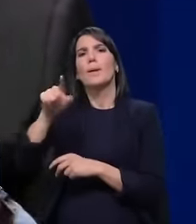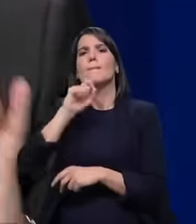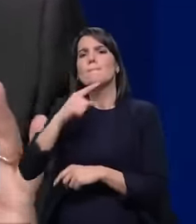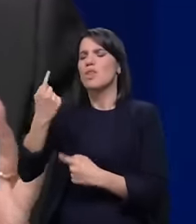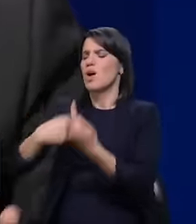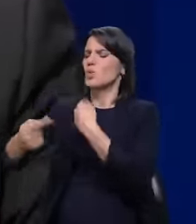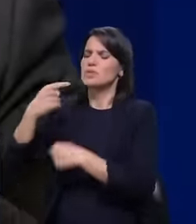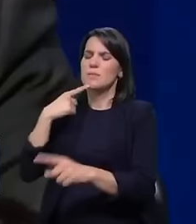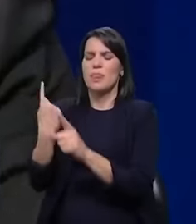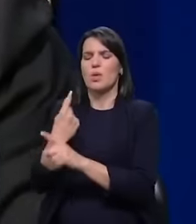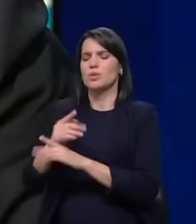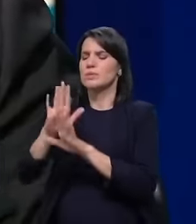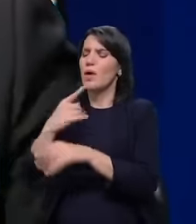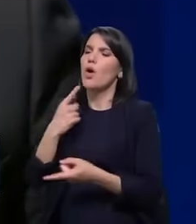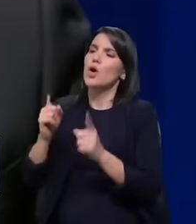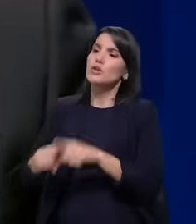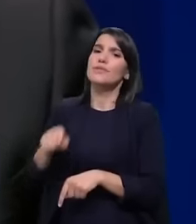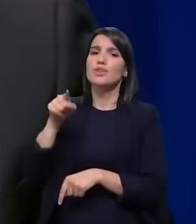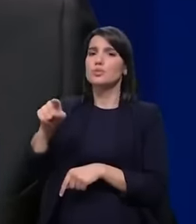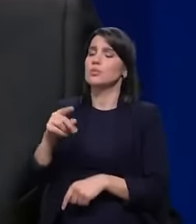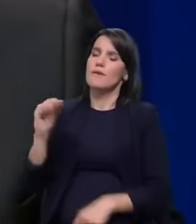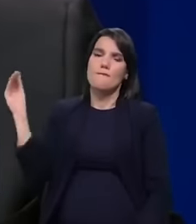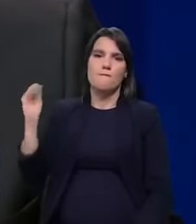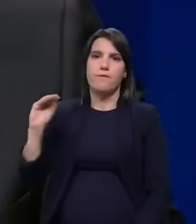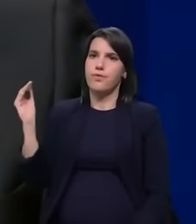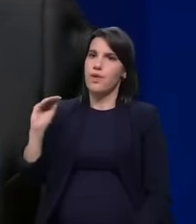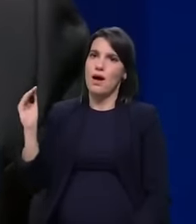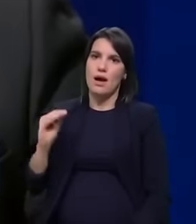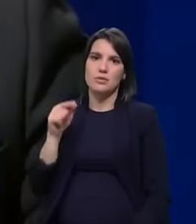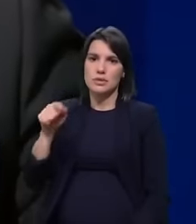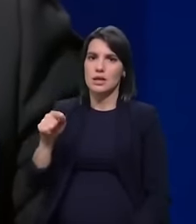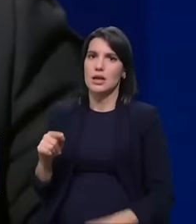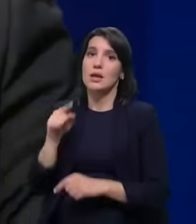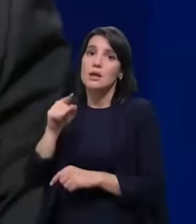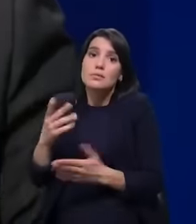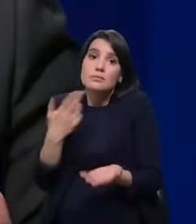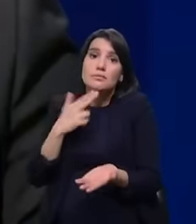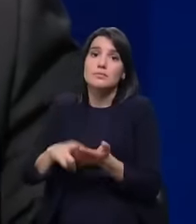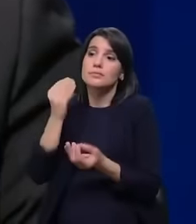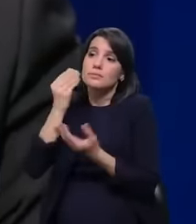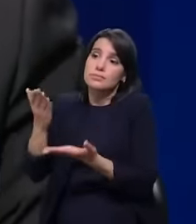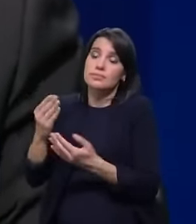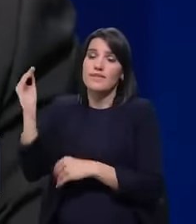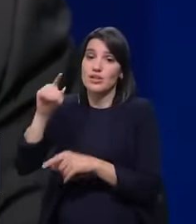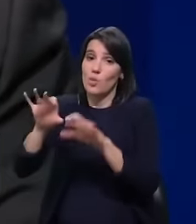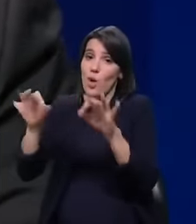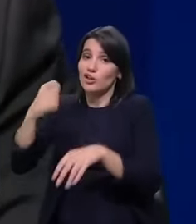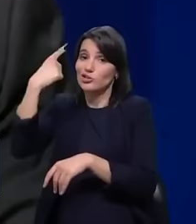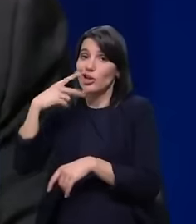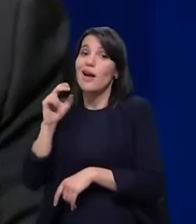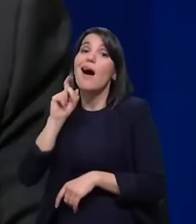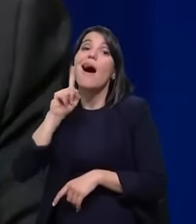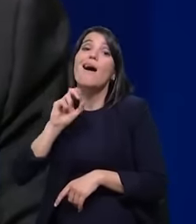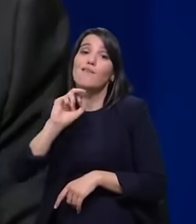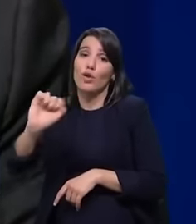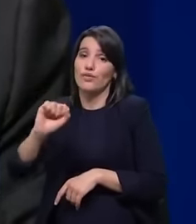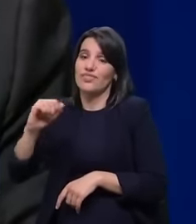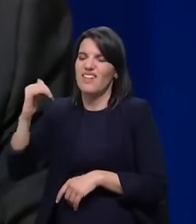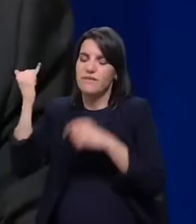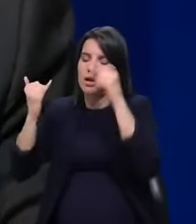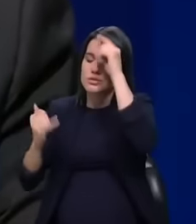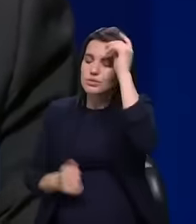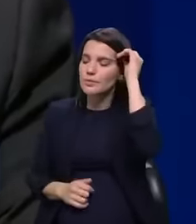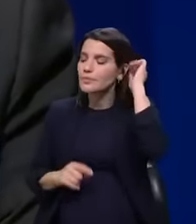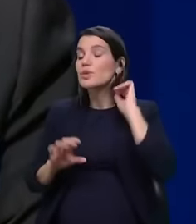pode-me acusar de muitas coisas, mas mais uma vez hoje trouxe a sua falsidade aqui ao debate e a sua hipocrisia própria, como a história da avó. Sabe porquê? Porque foi o Chega que na